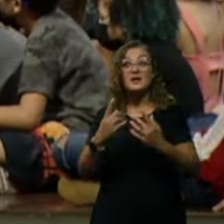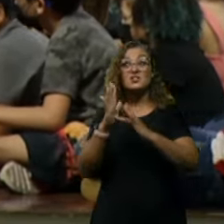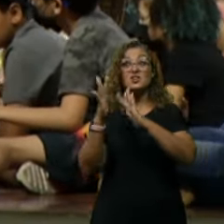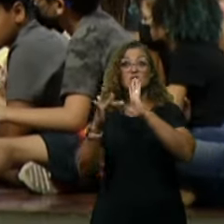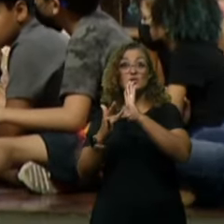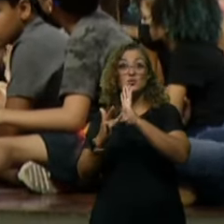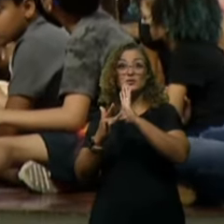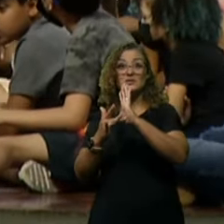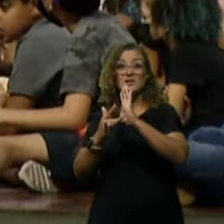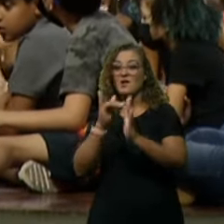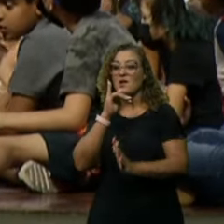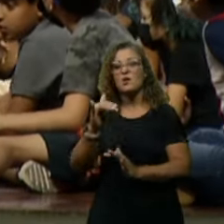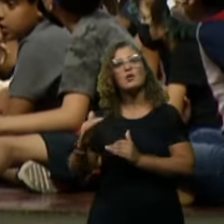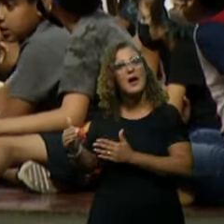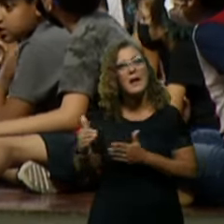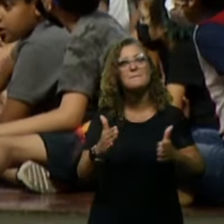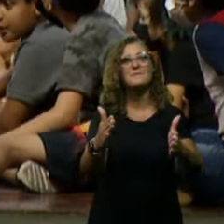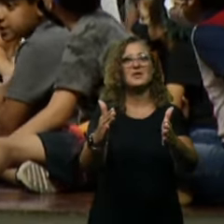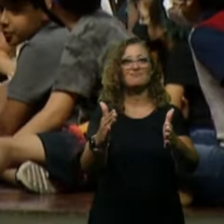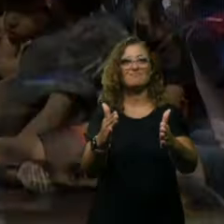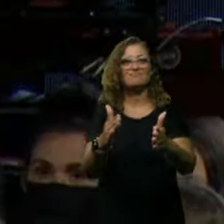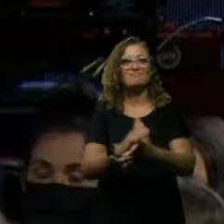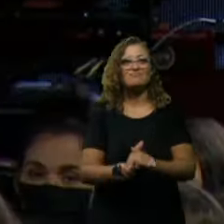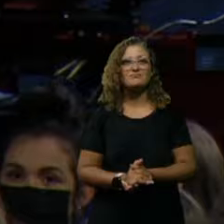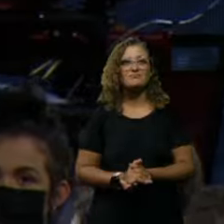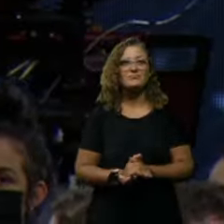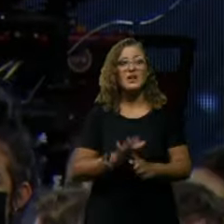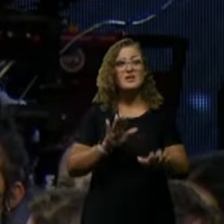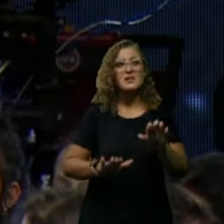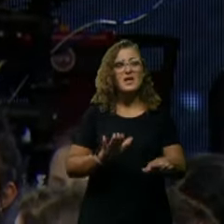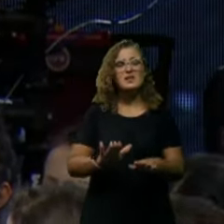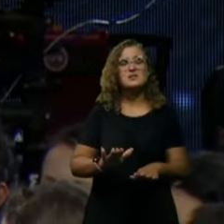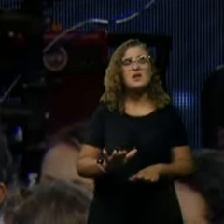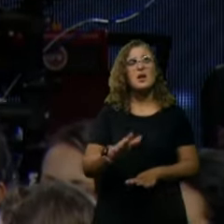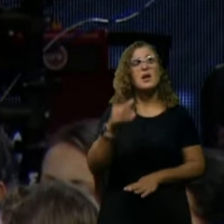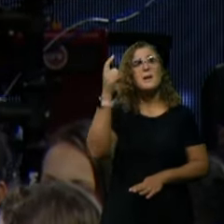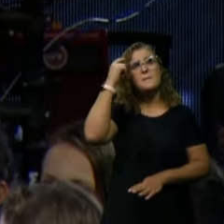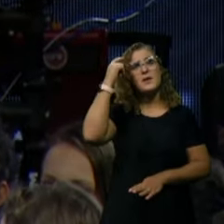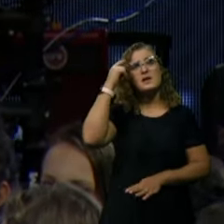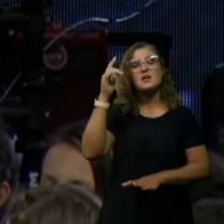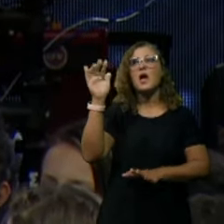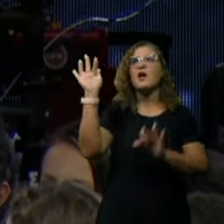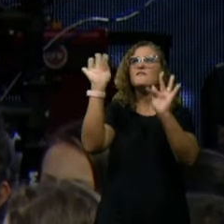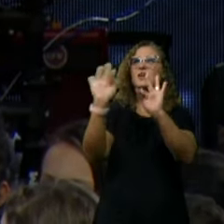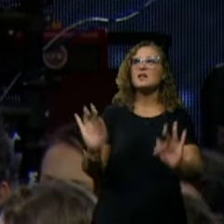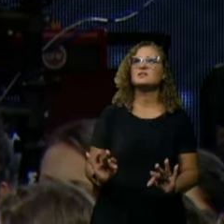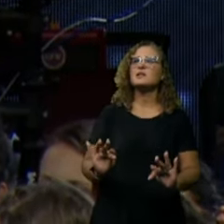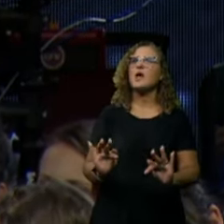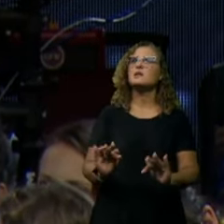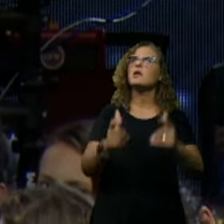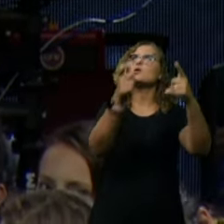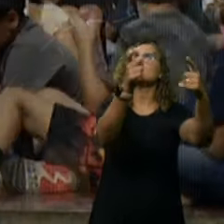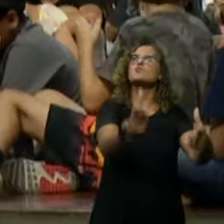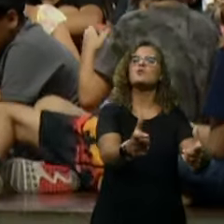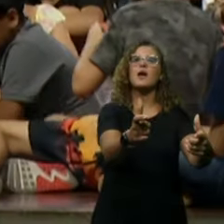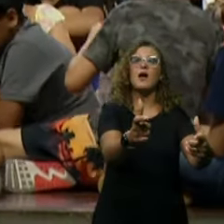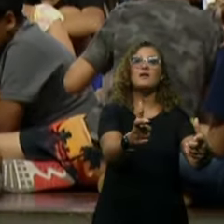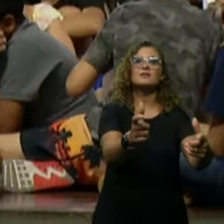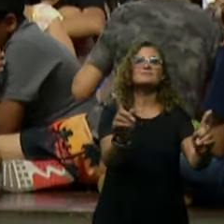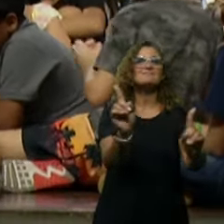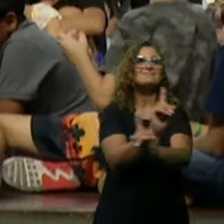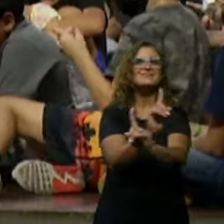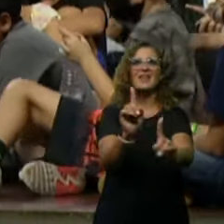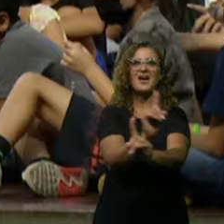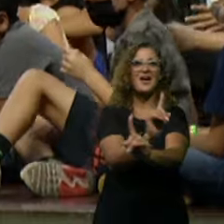o que você pensa quando eu tiver tá o carro quando eu tiver até o casa você pensa que sua felicidade está em um lugar Deus me trouxe hoje aqui para te dizer a tua felicidade não é um lugar é